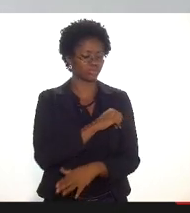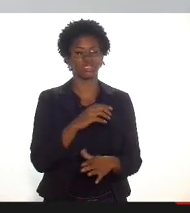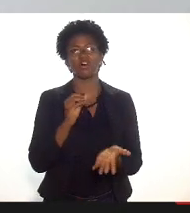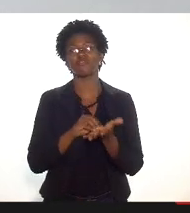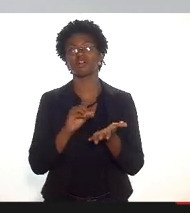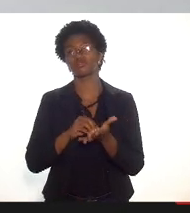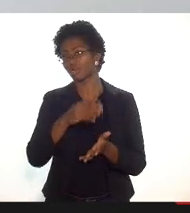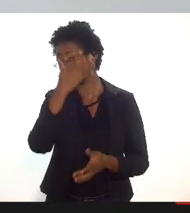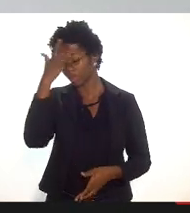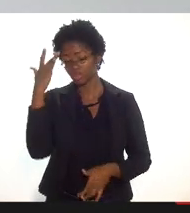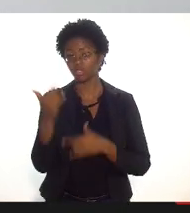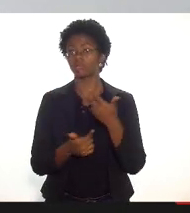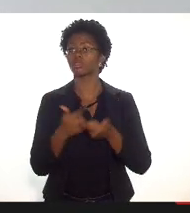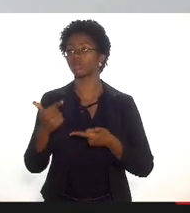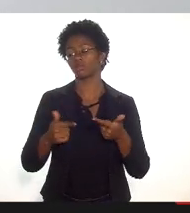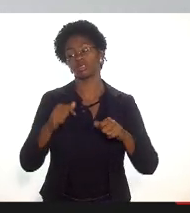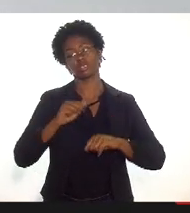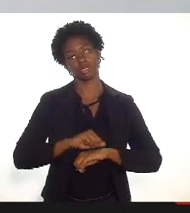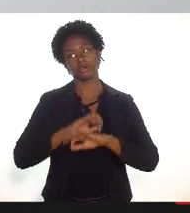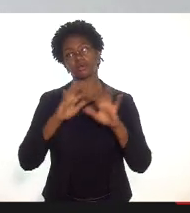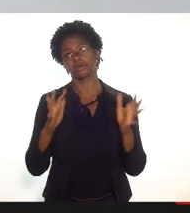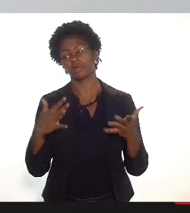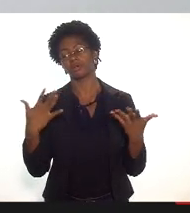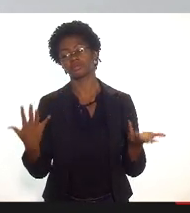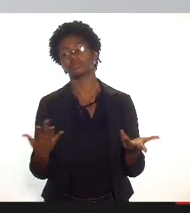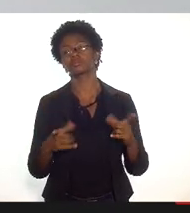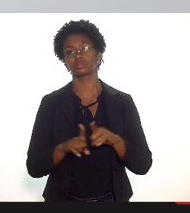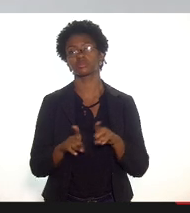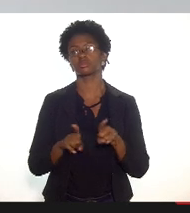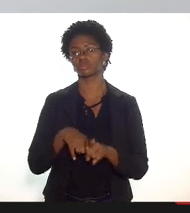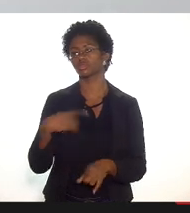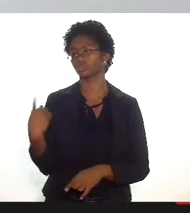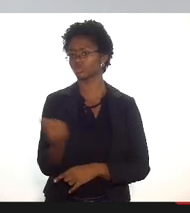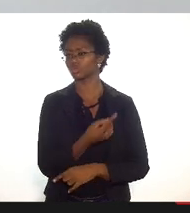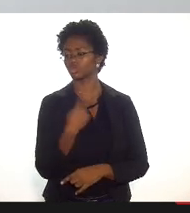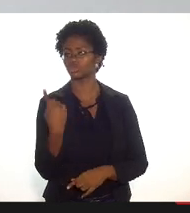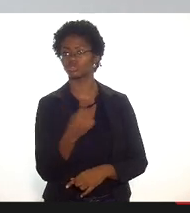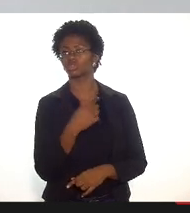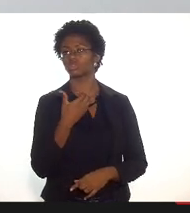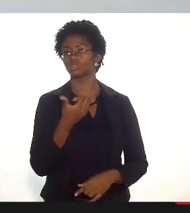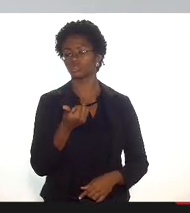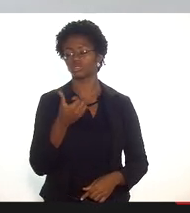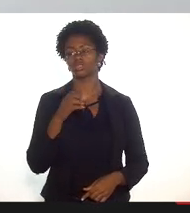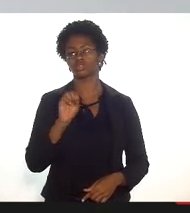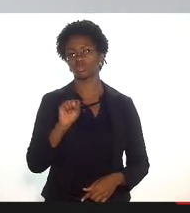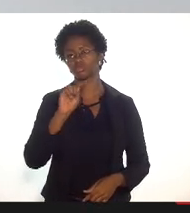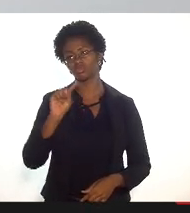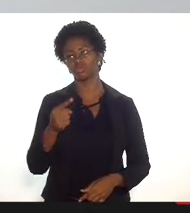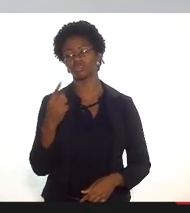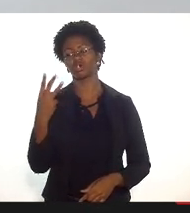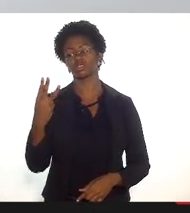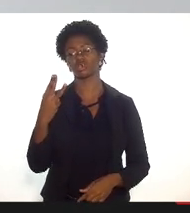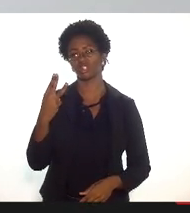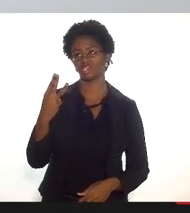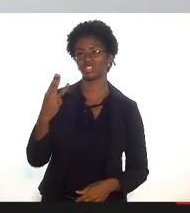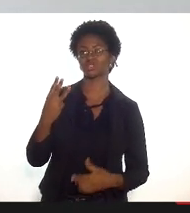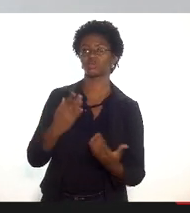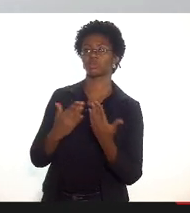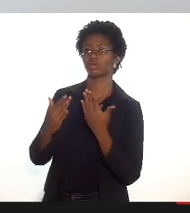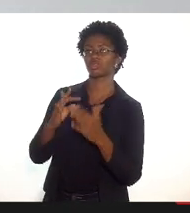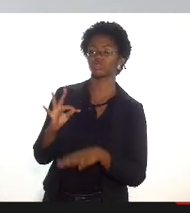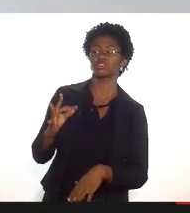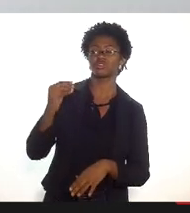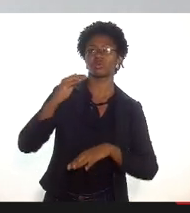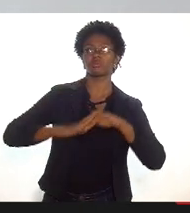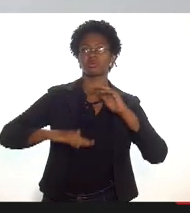subnotificado e aí, lógico, subatendido. E com isso, como nós somos 68,3% de todos os profissionais